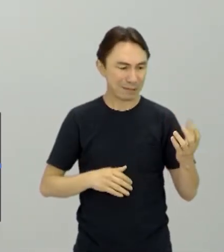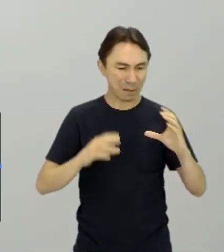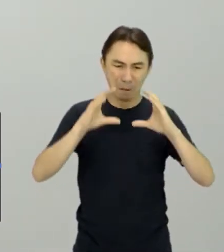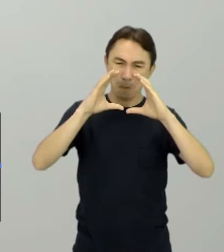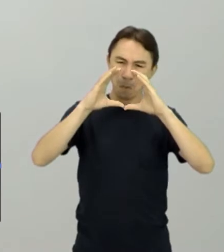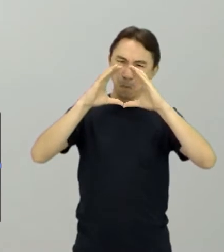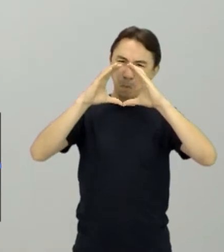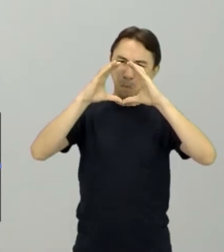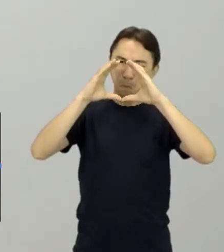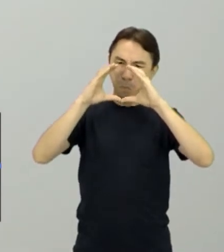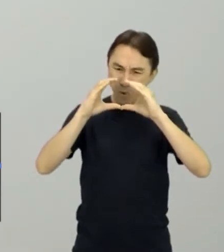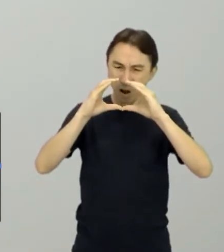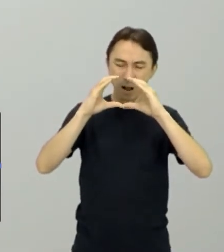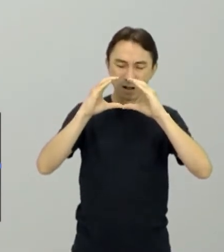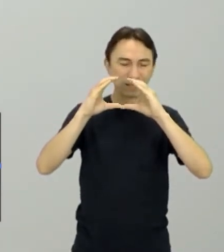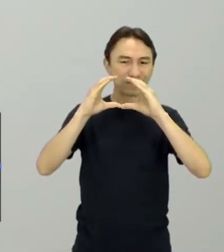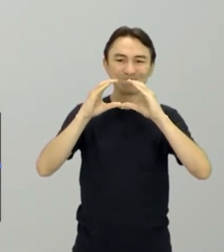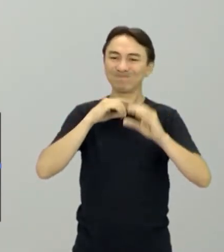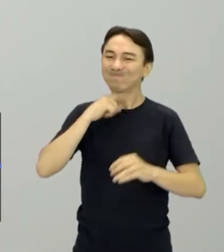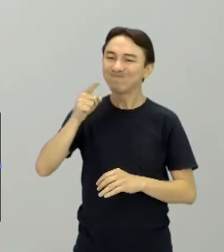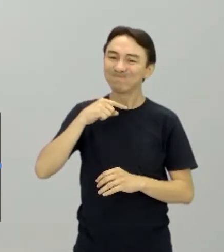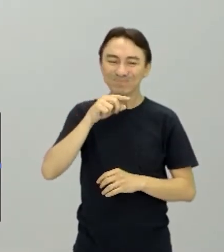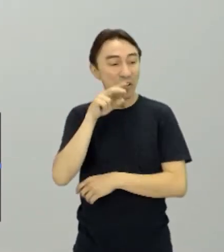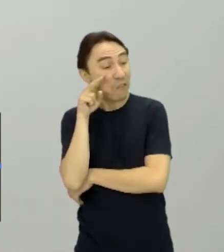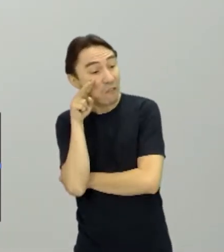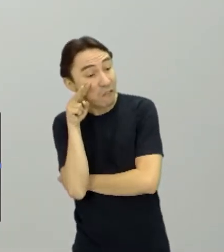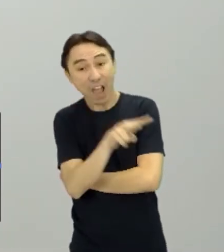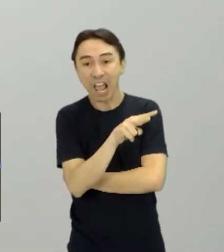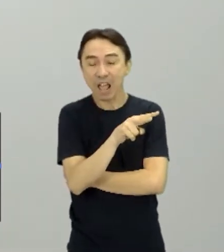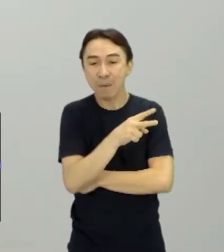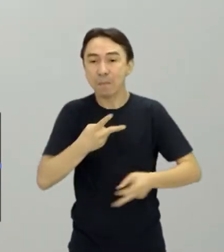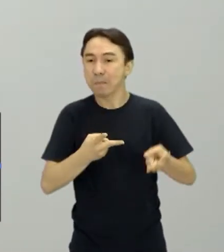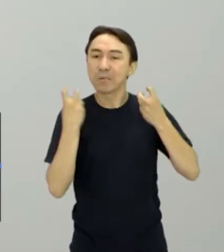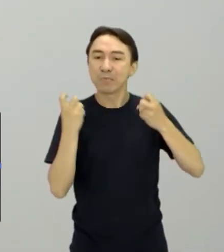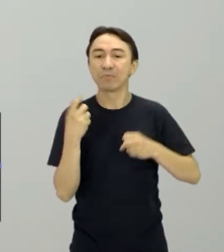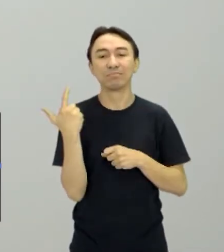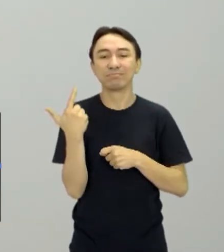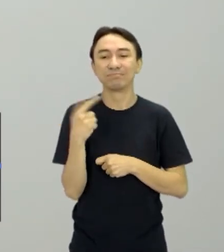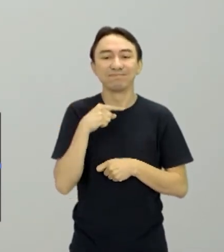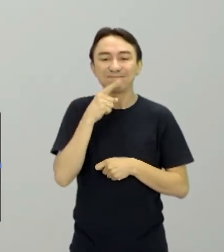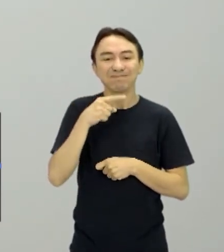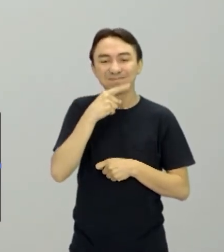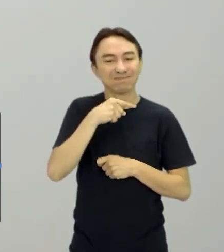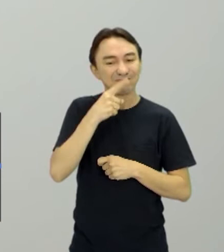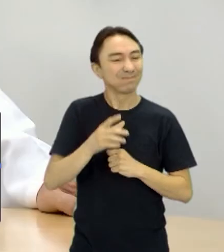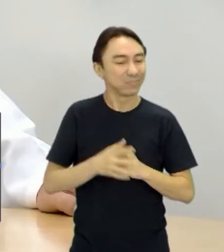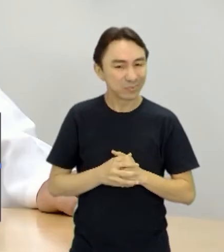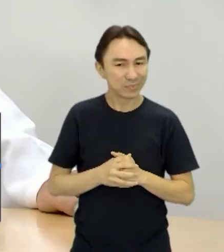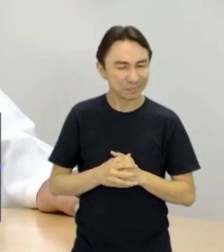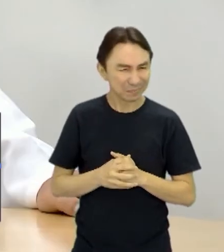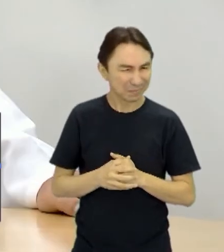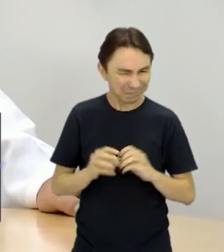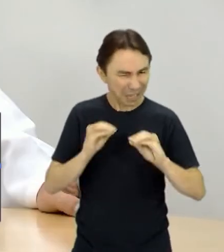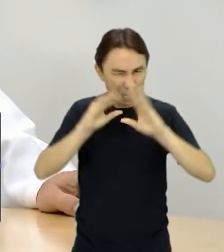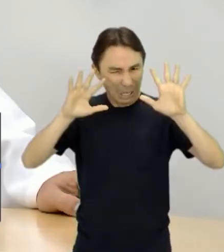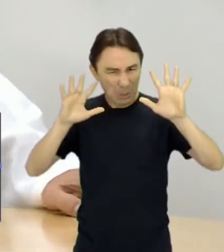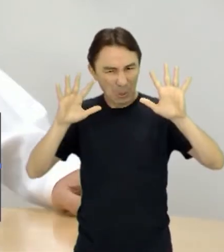Ficou claro isso daí? Se o pessoal quiser colocar alguma coisa, se você quiser me interromper, então, a só hora que você assim, quiser, viu?